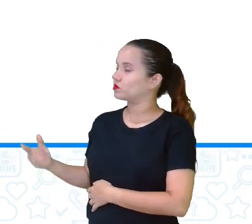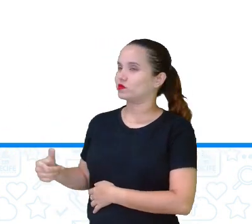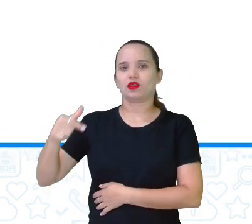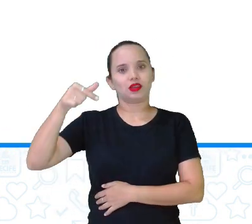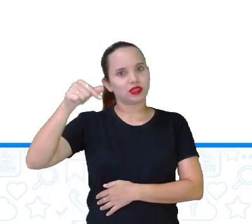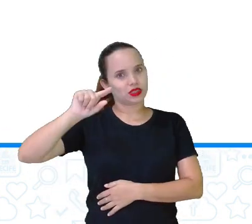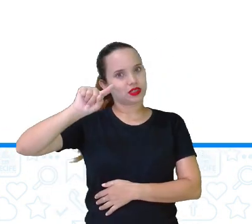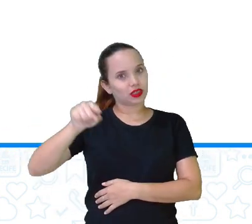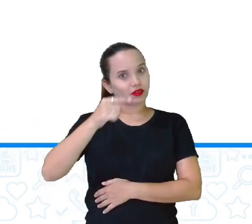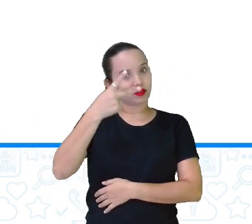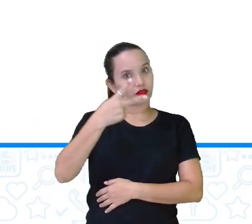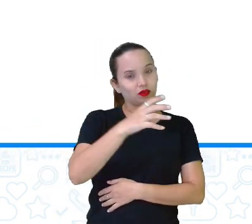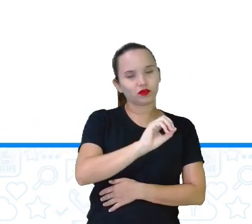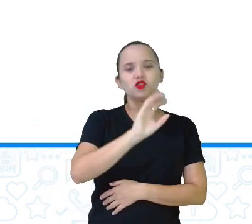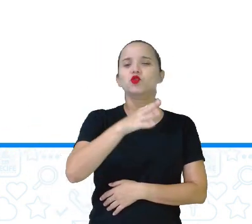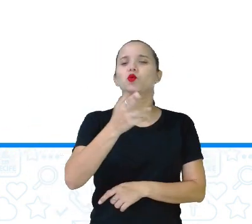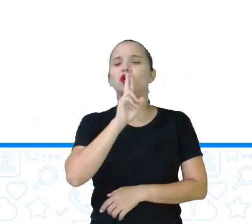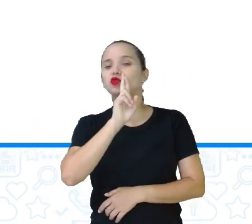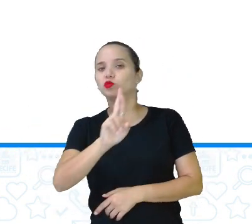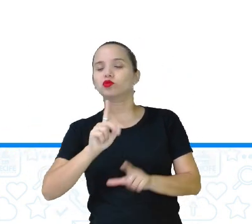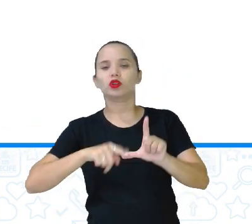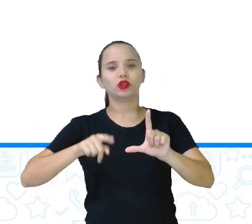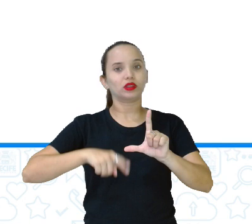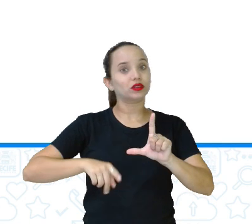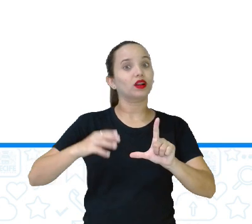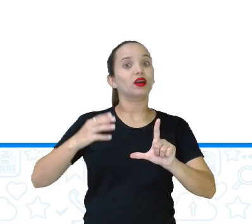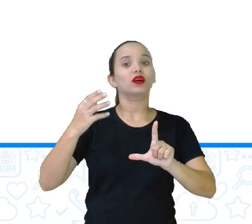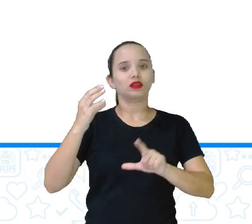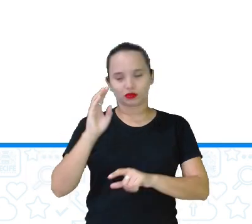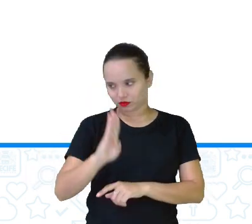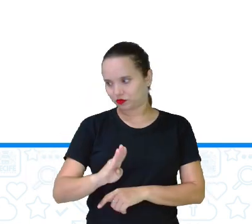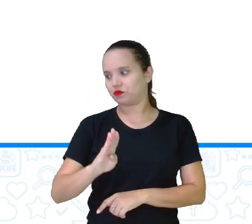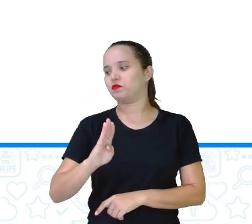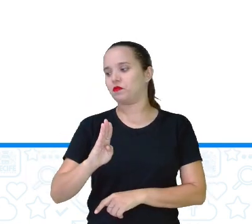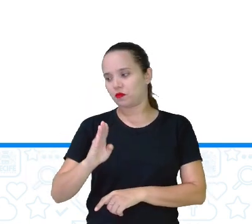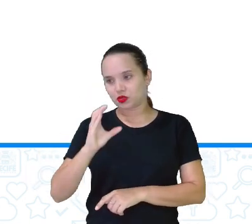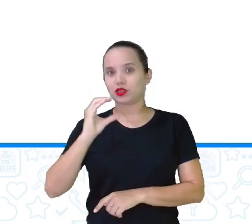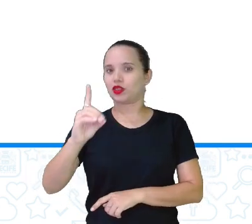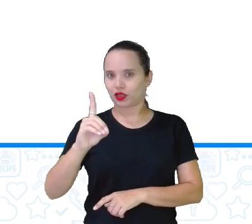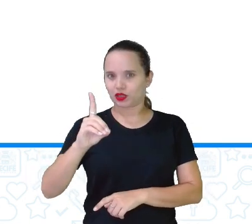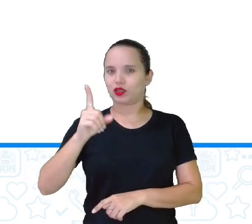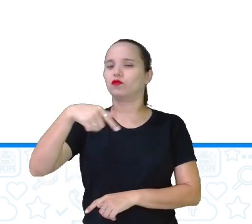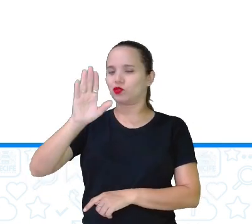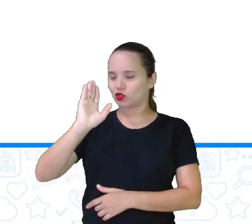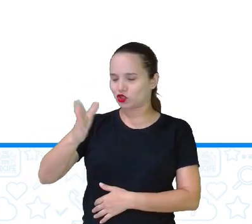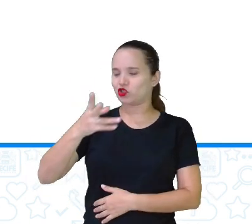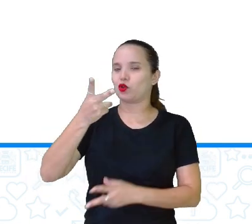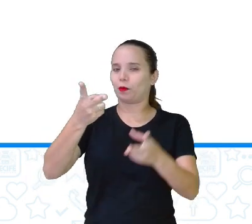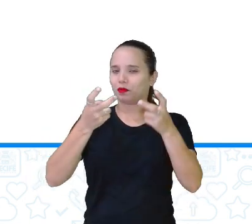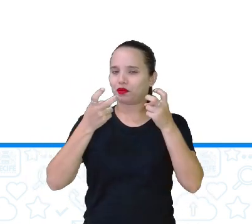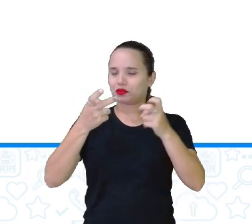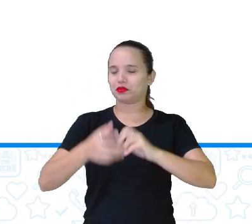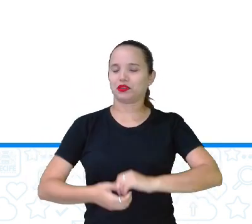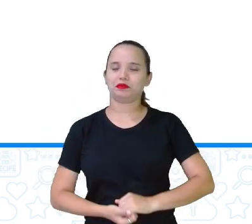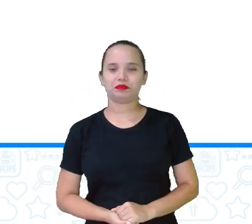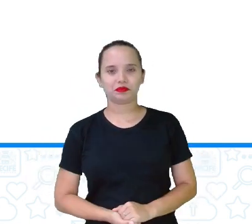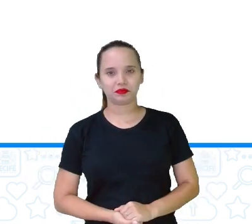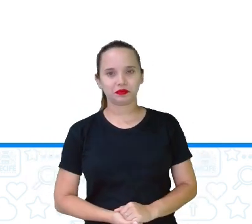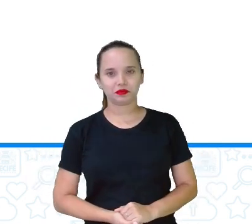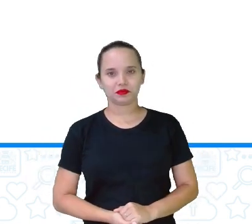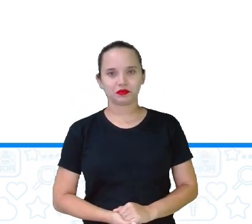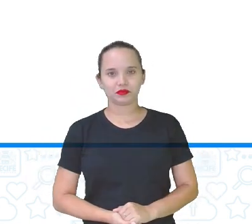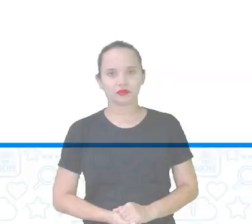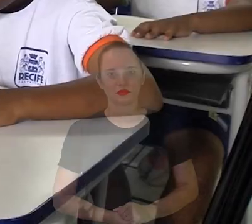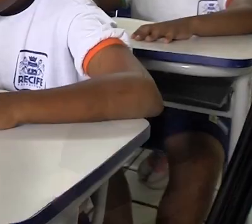7,20. Qual foi a resposta? Qual é a letra? A letra D, como alguns de vocês já tinham falado, letra D, muito bom, gente.